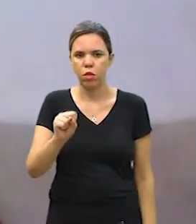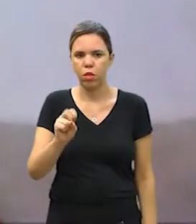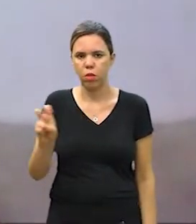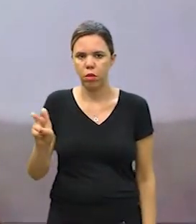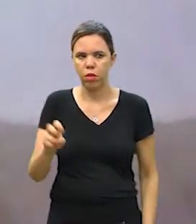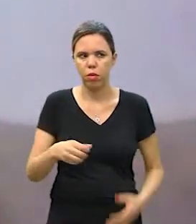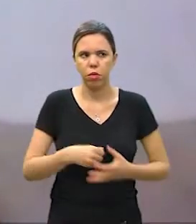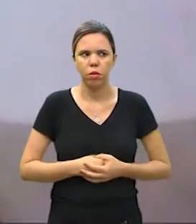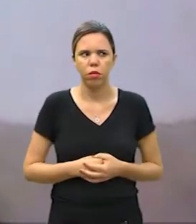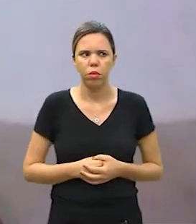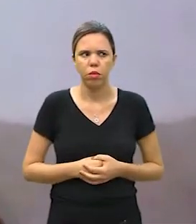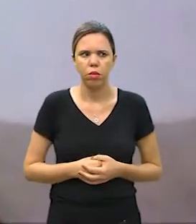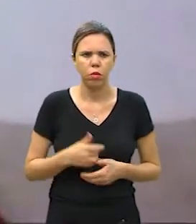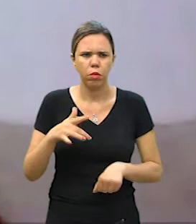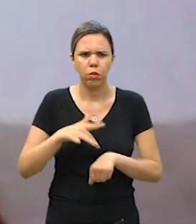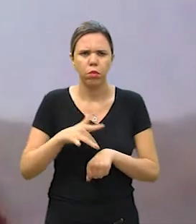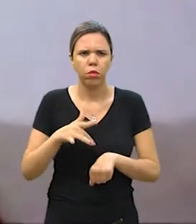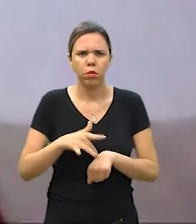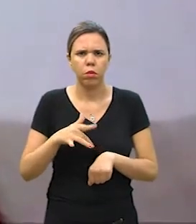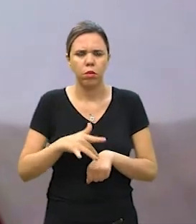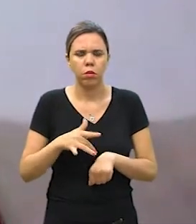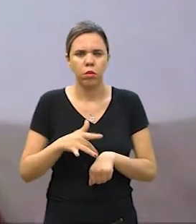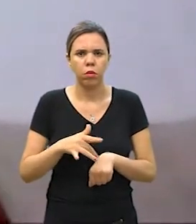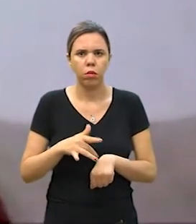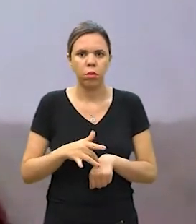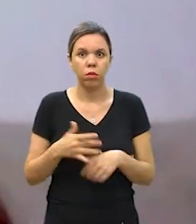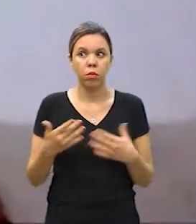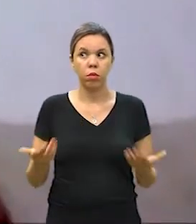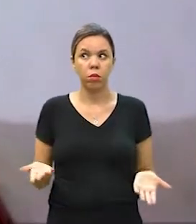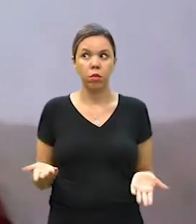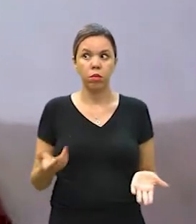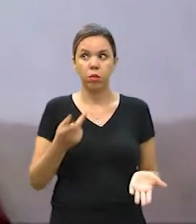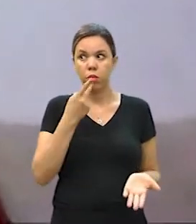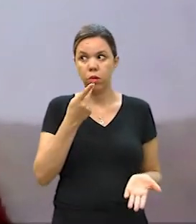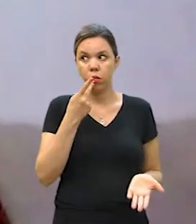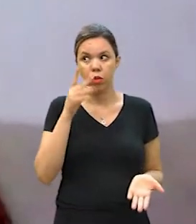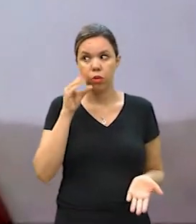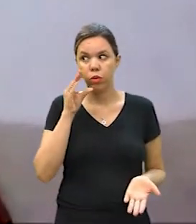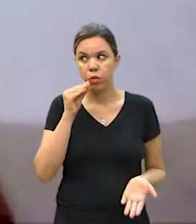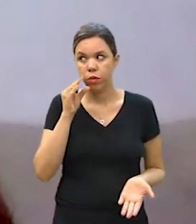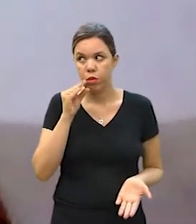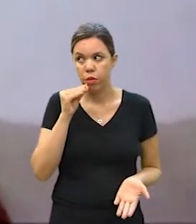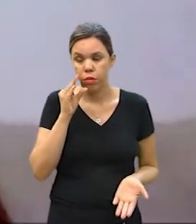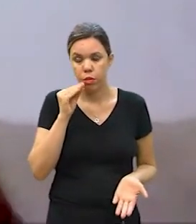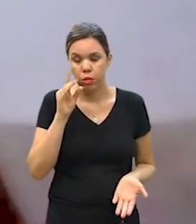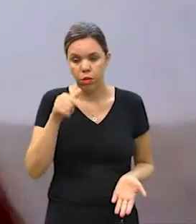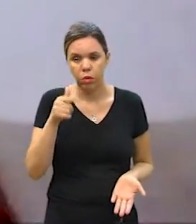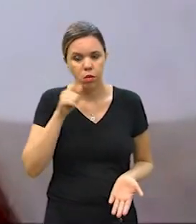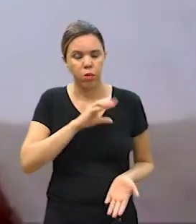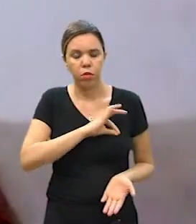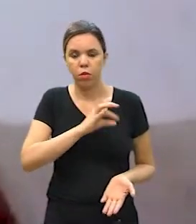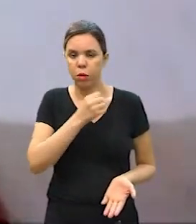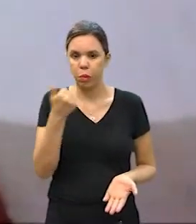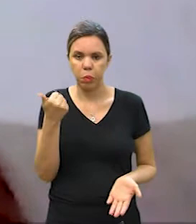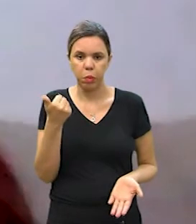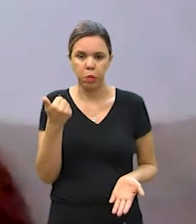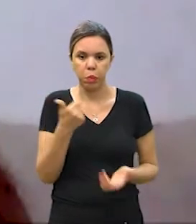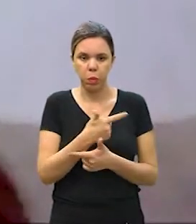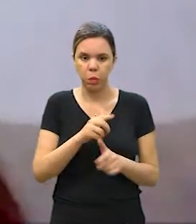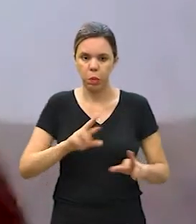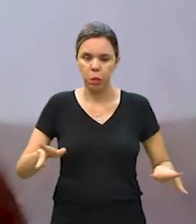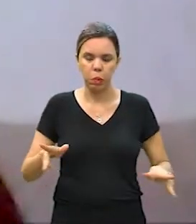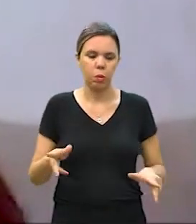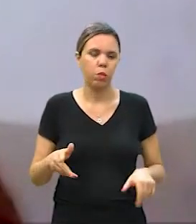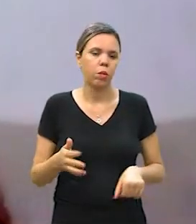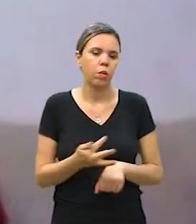2.585. É um absurdo. Então, assim, falar que o servidor, a servidora ganha bem, não, né, não